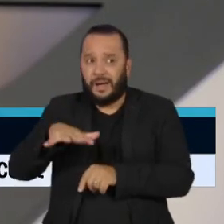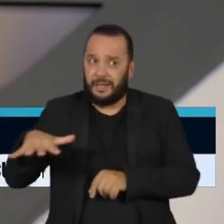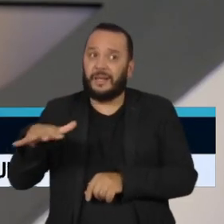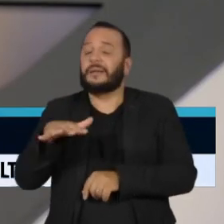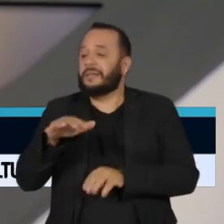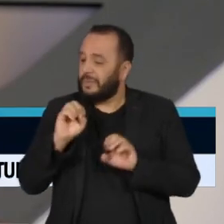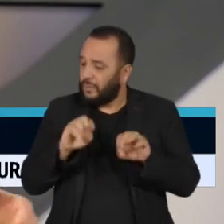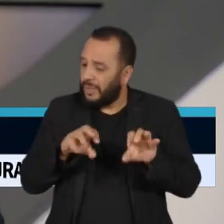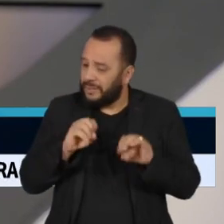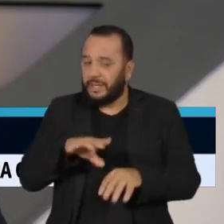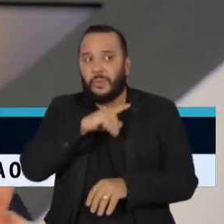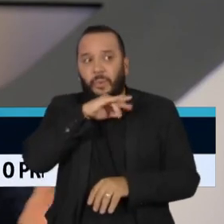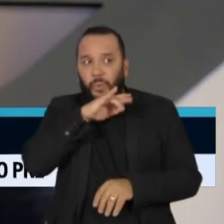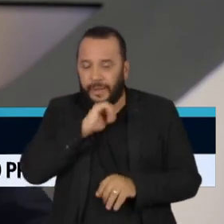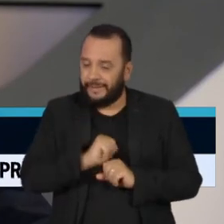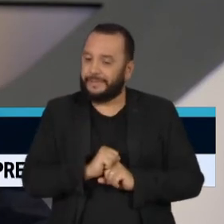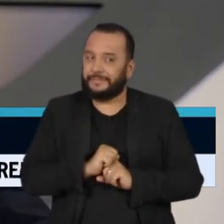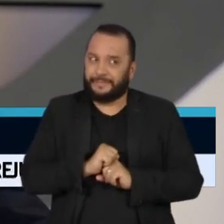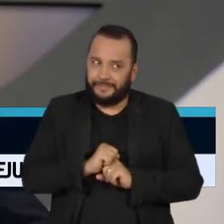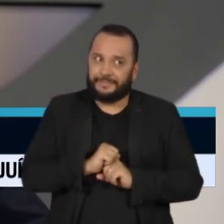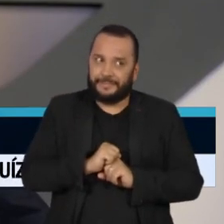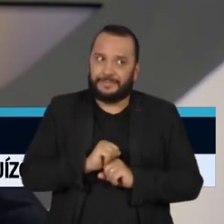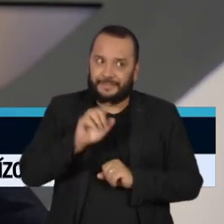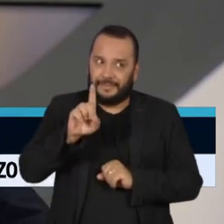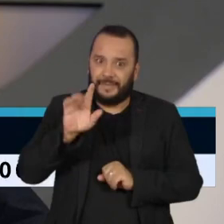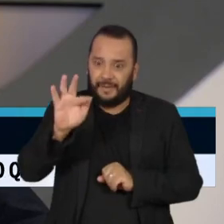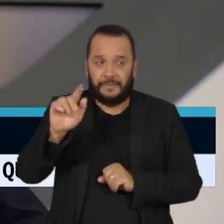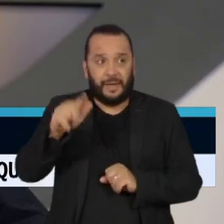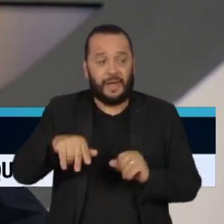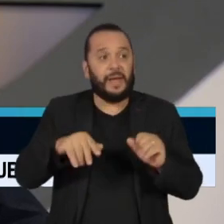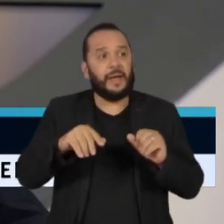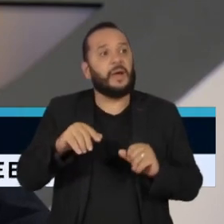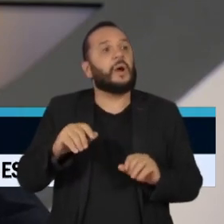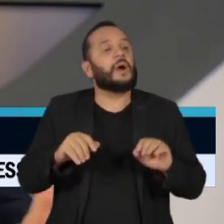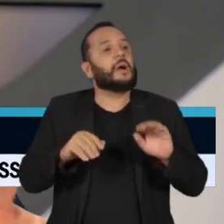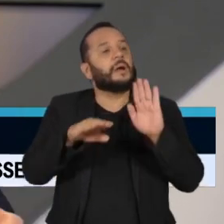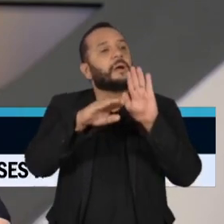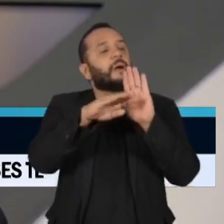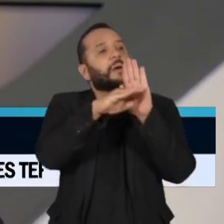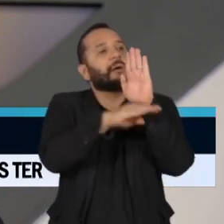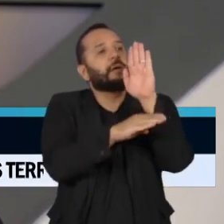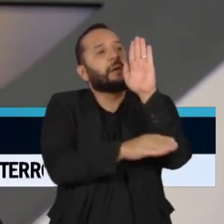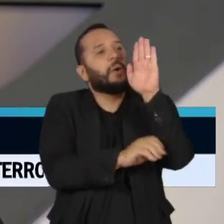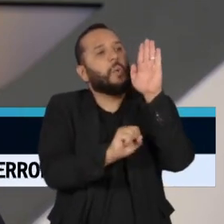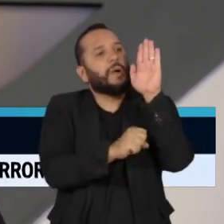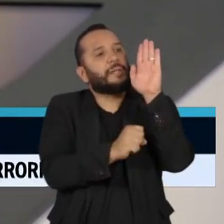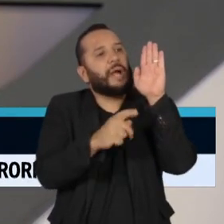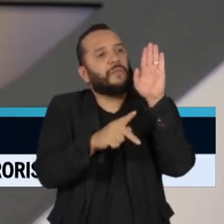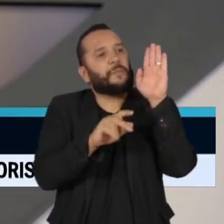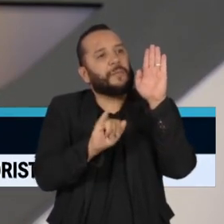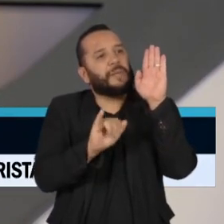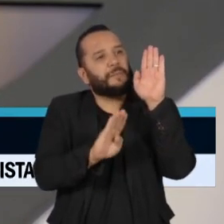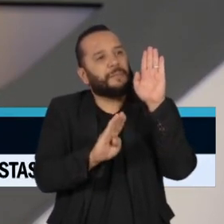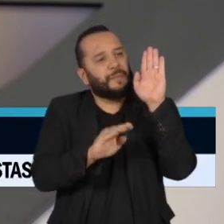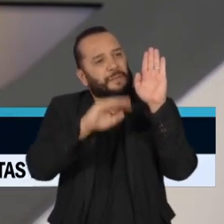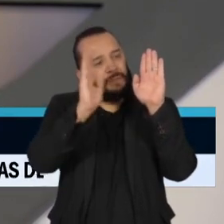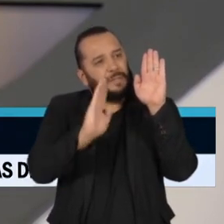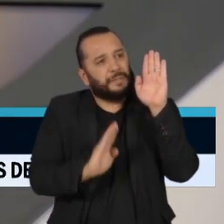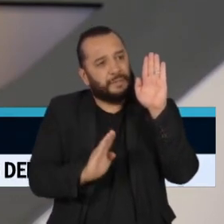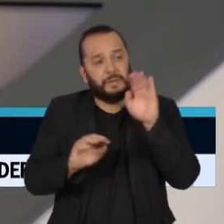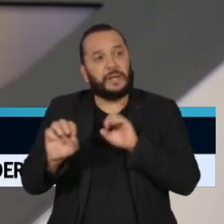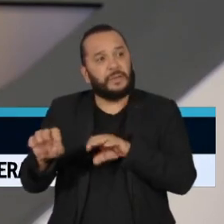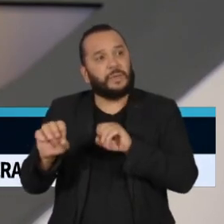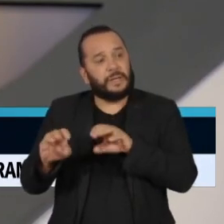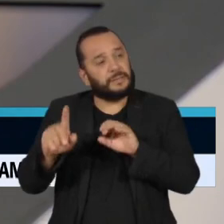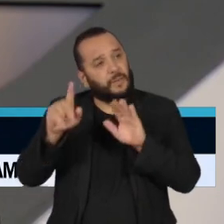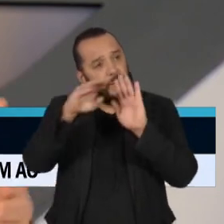educação embora seja o oitavo PIB do país a educação é a oitava colocada